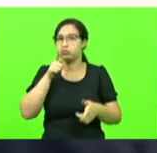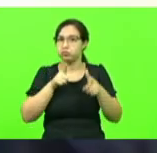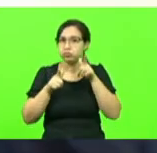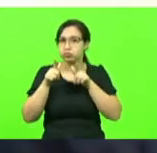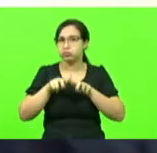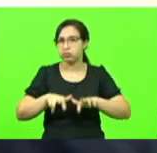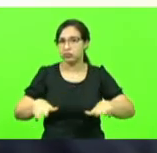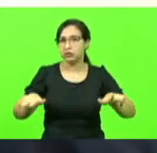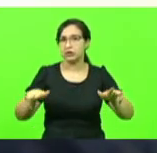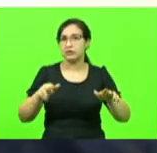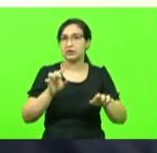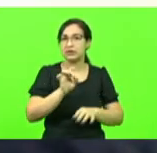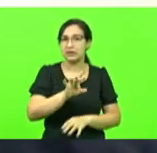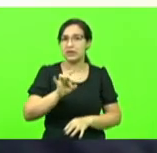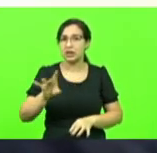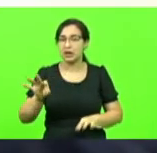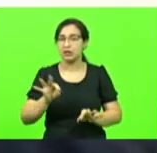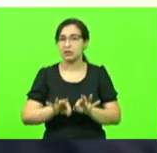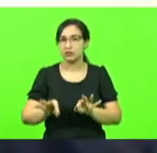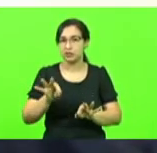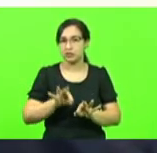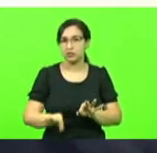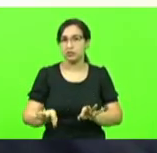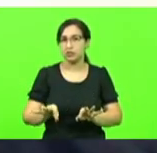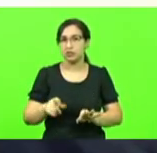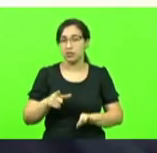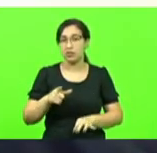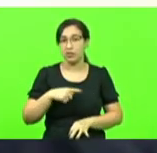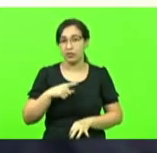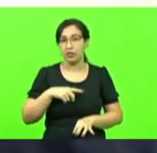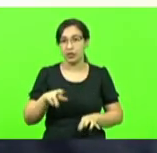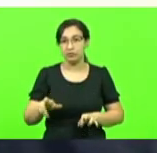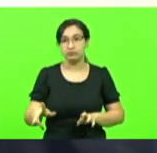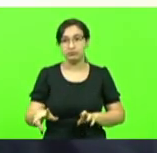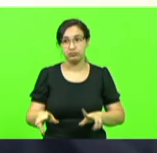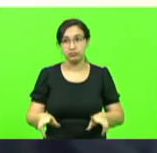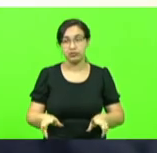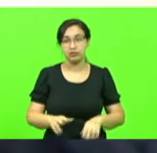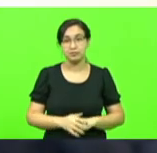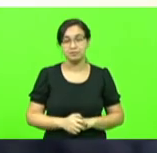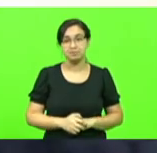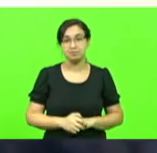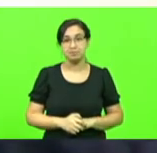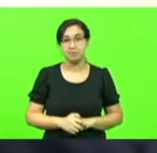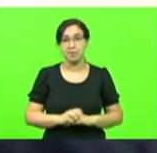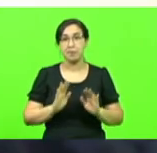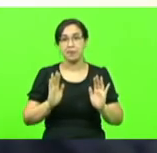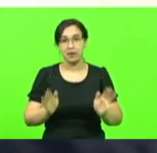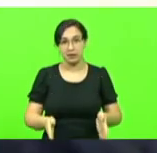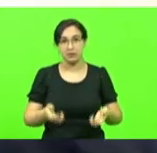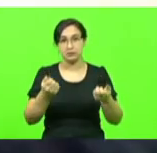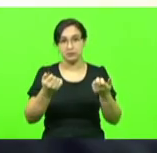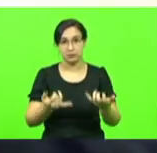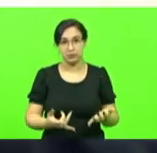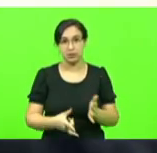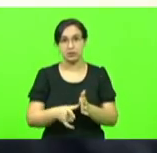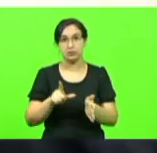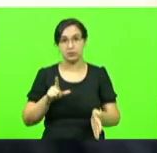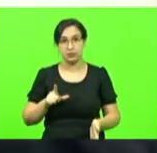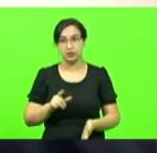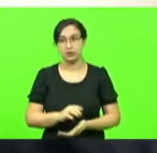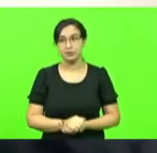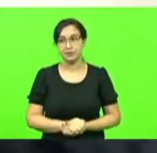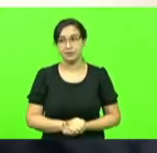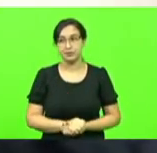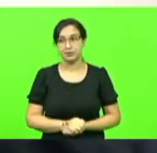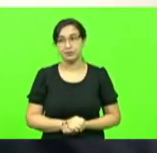realmente diferenças significativas com relação a essa situação também, como já foi levantado antes.